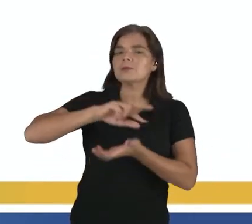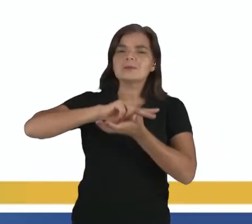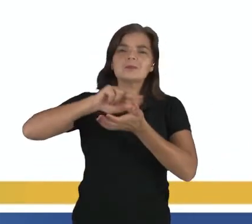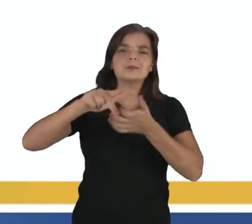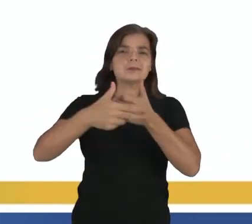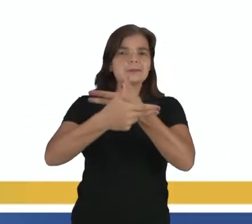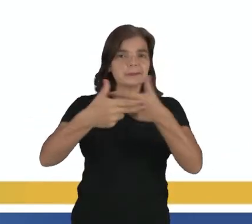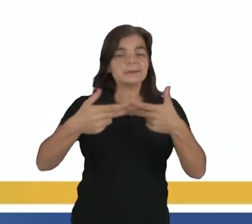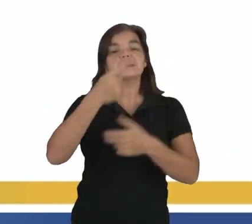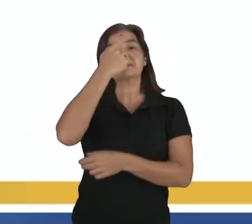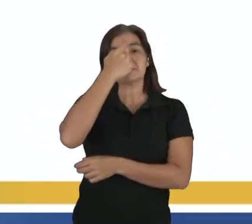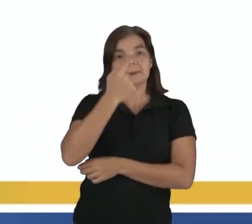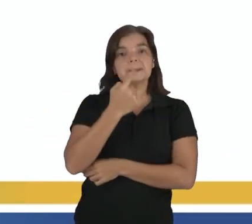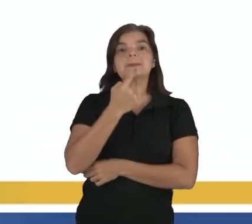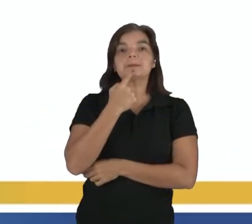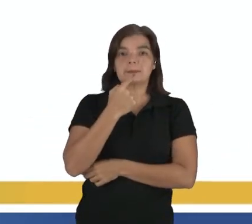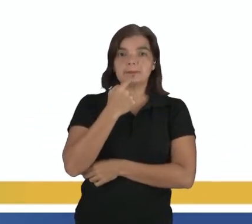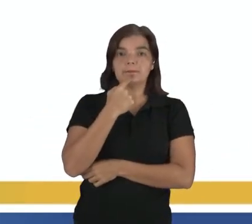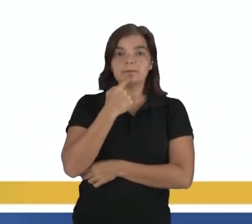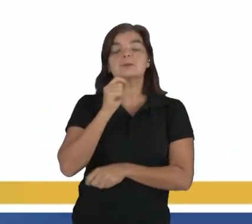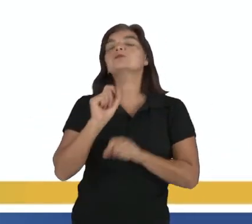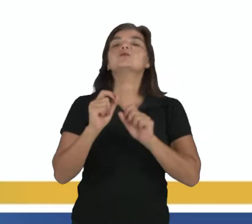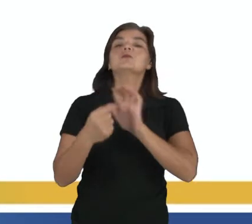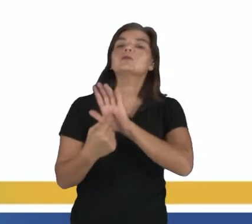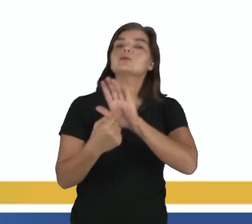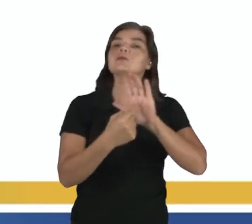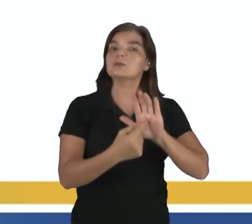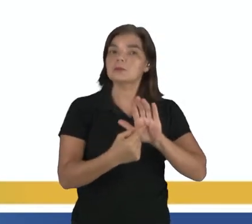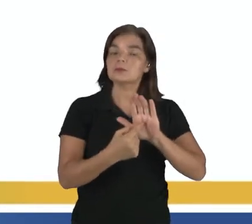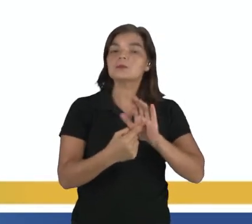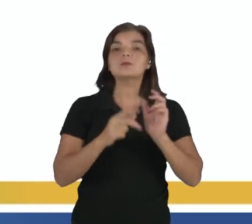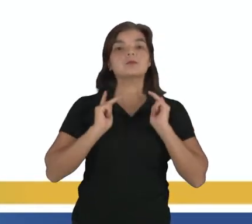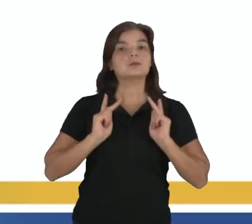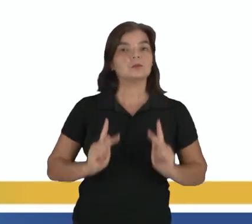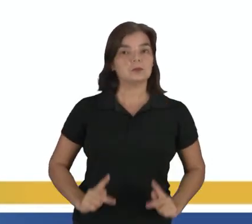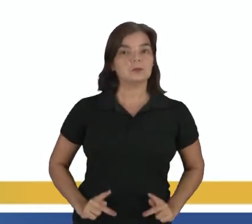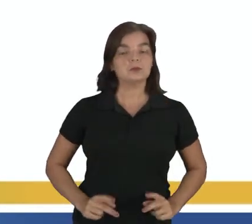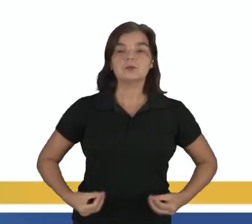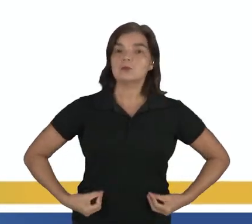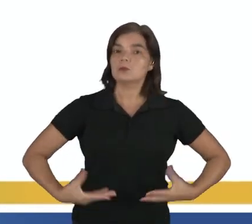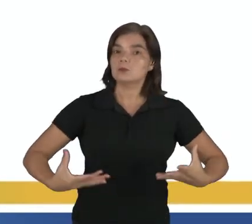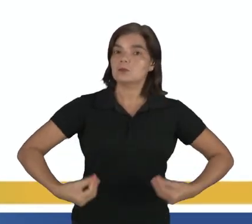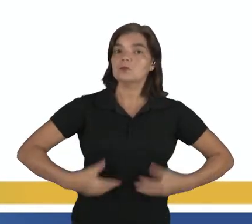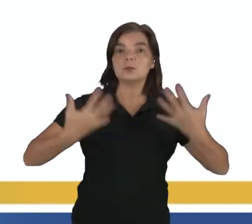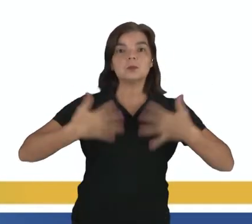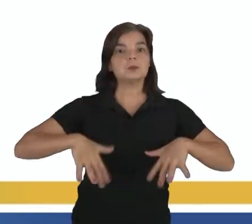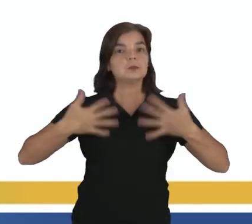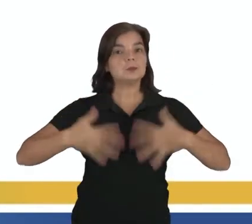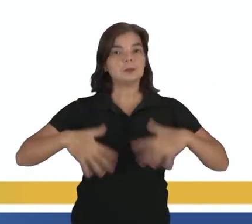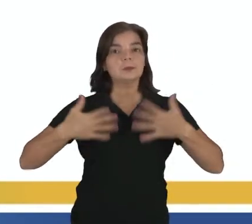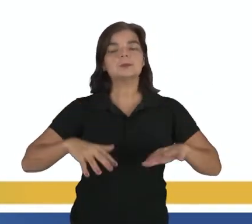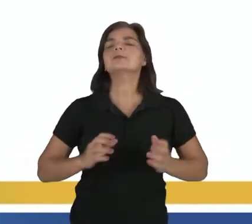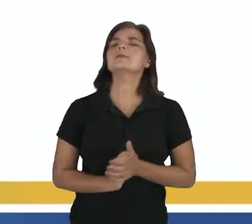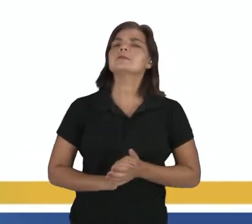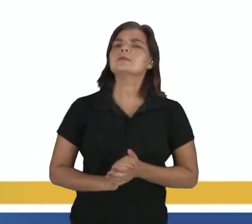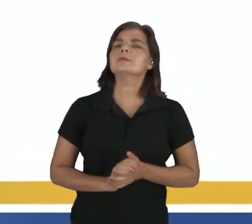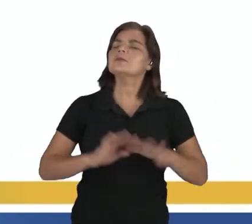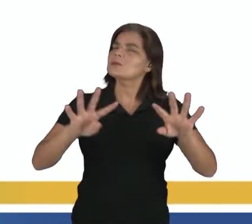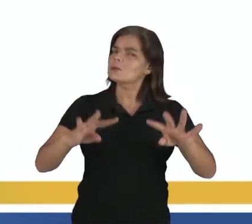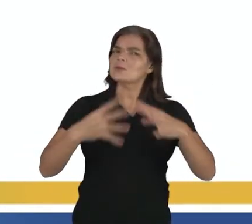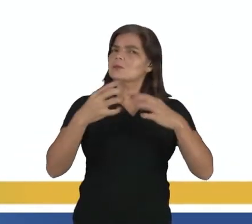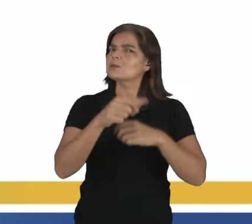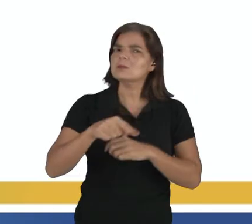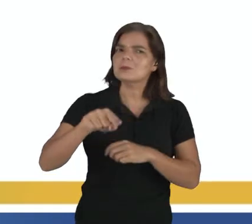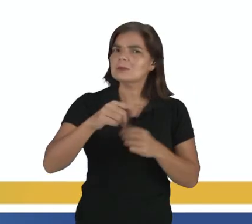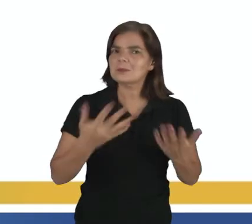enfim. São imagens que acabam se reportando justamente à postura consumista das pessoas. O que é que eu quero chamar a